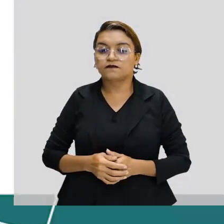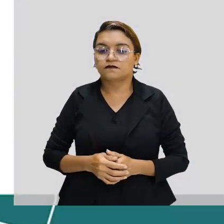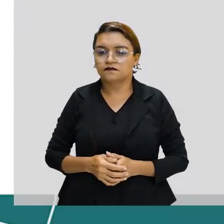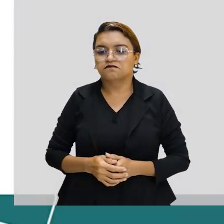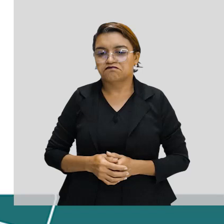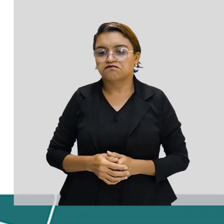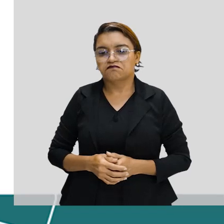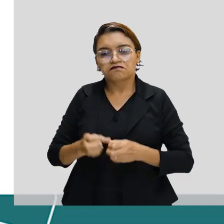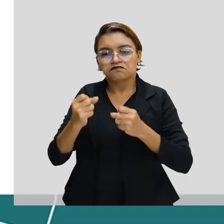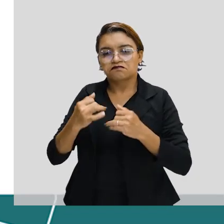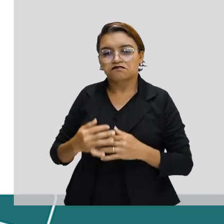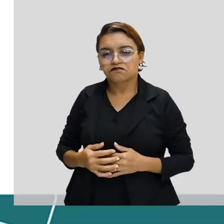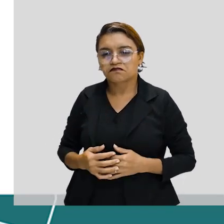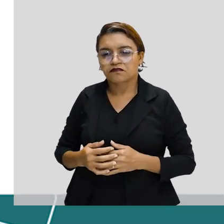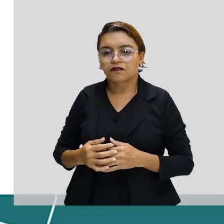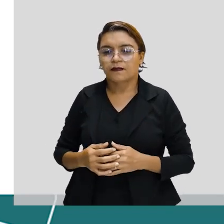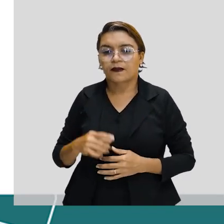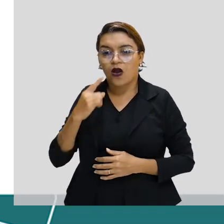incisivo, né?